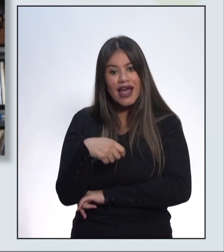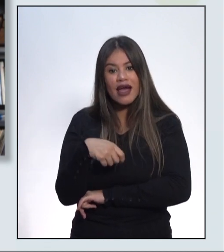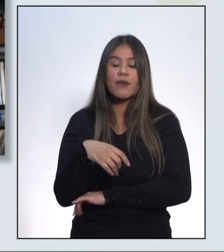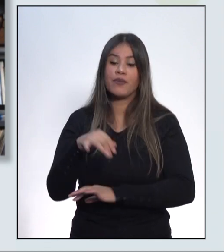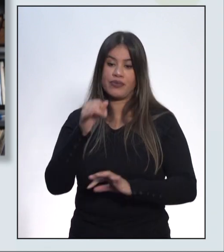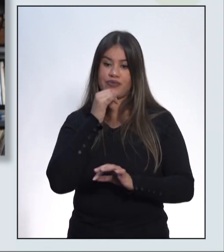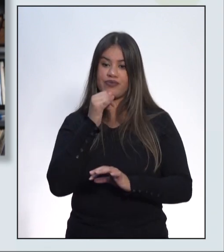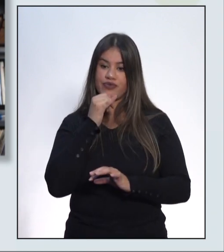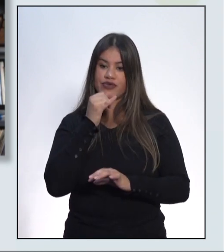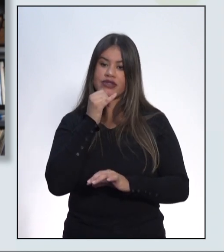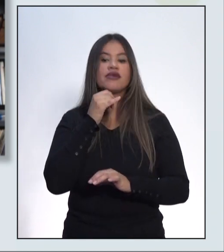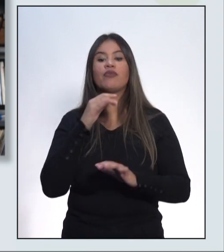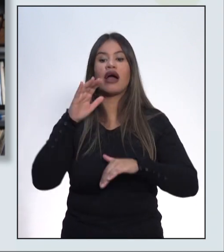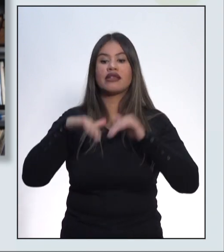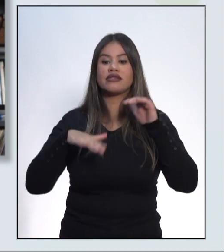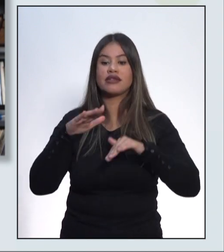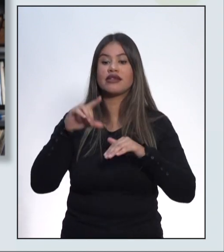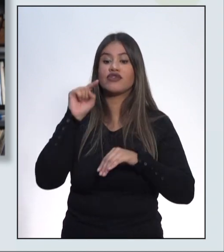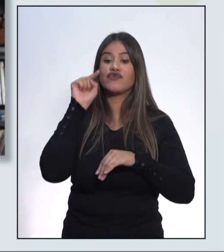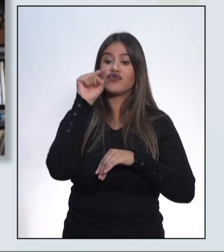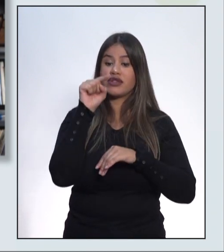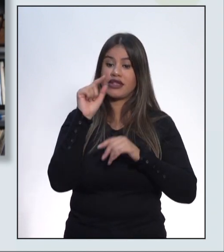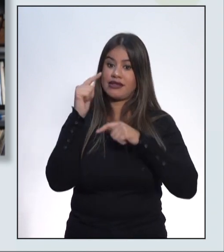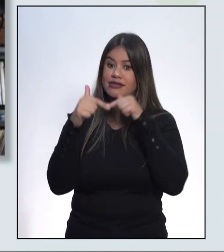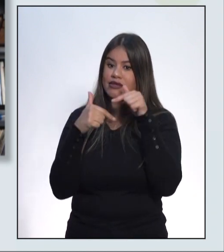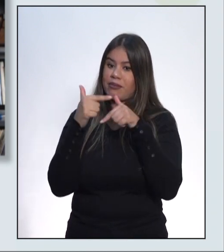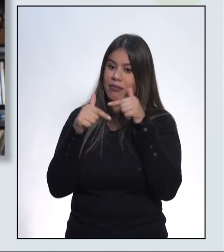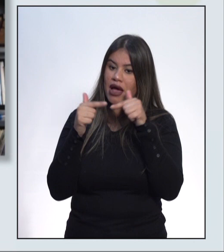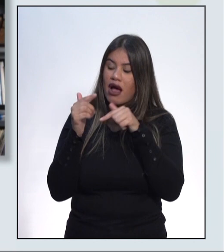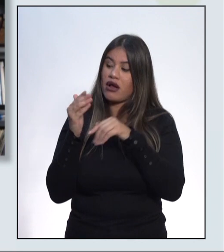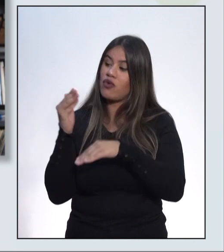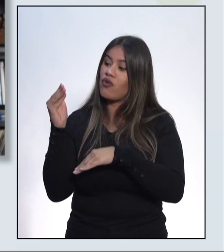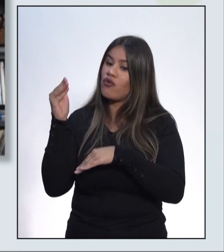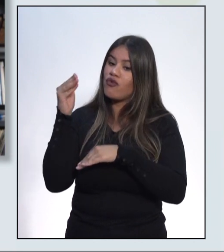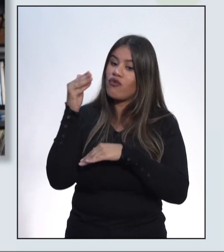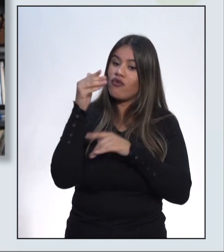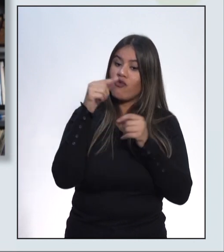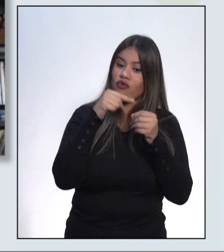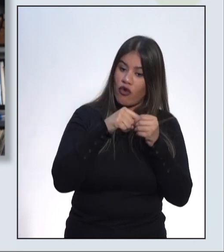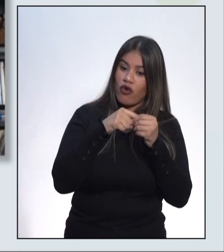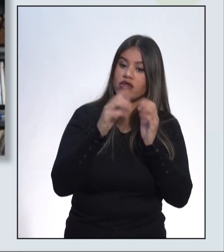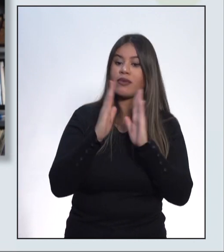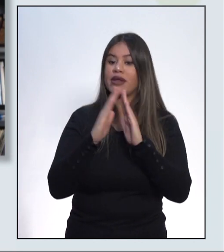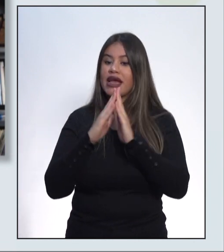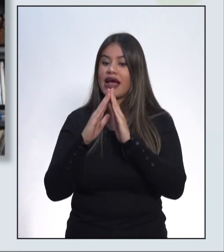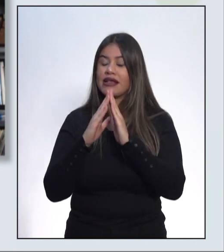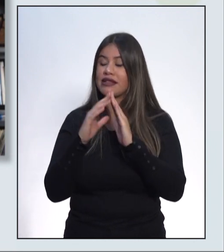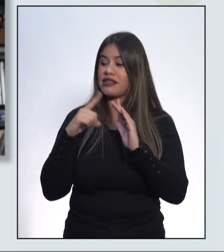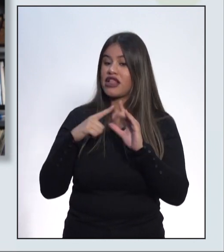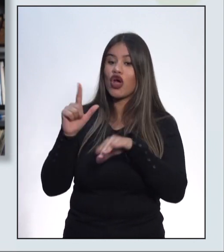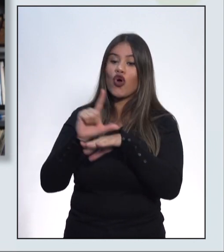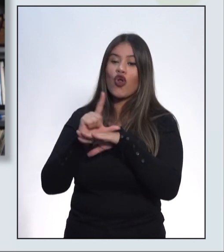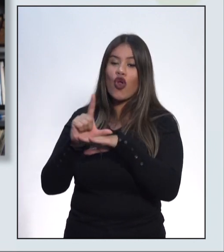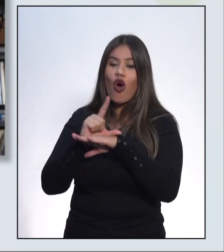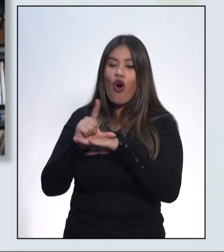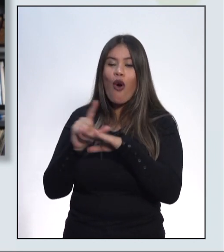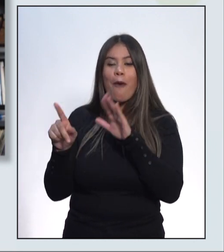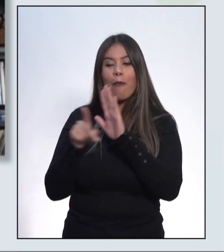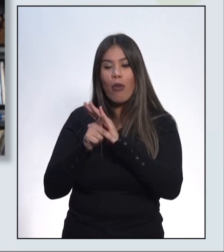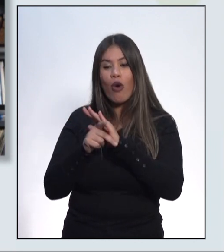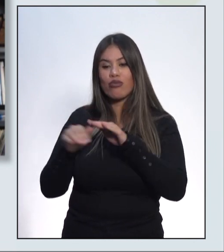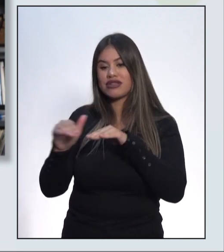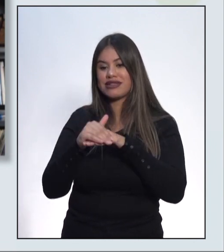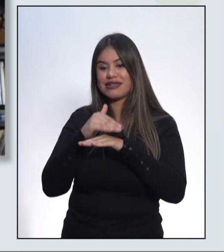todo dia do seu trabalho para casa e passa por uma lojinha dessas antigas de sapateiro, bem pequenininha, aquela portinha, sabe? Que tem um sapateiro